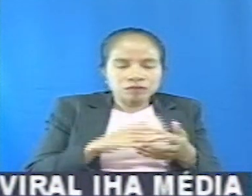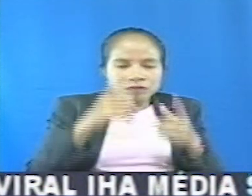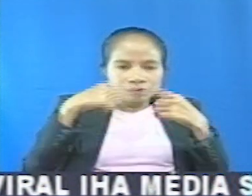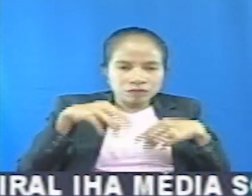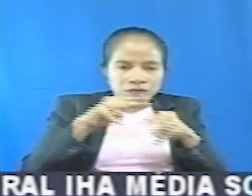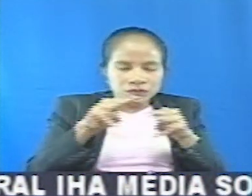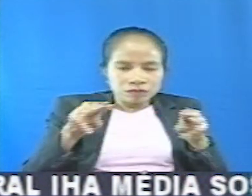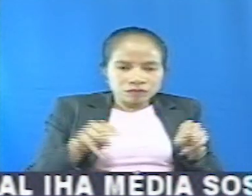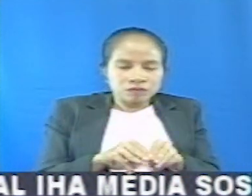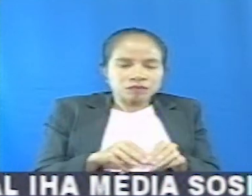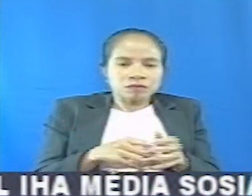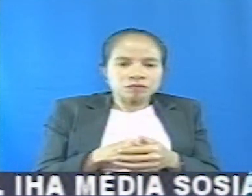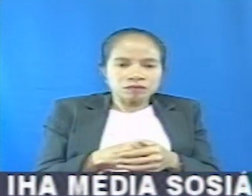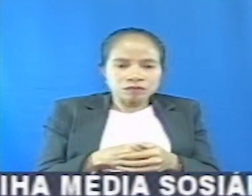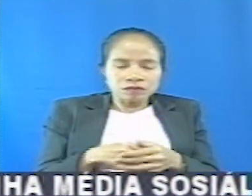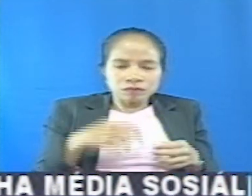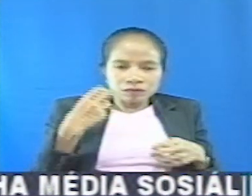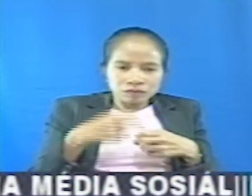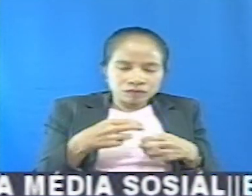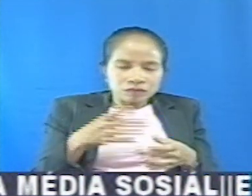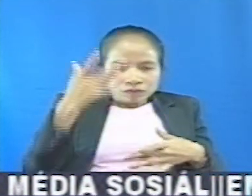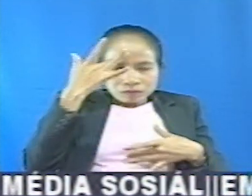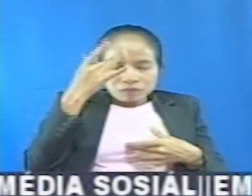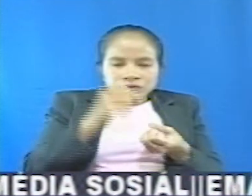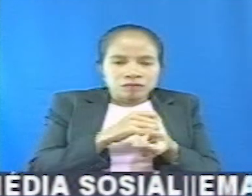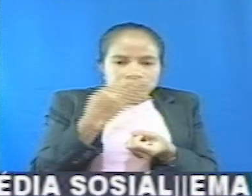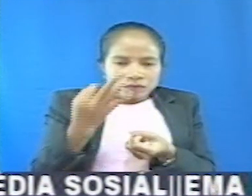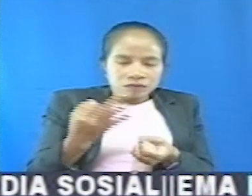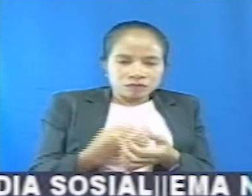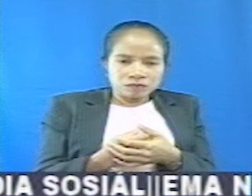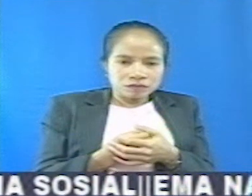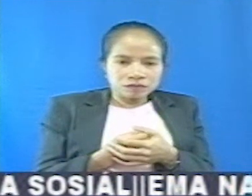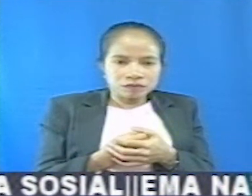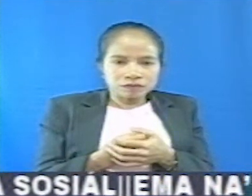nebe identificado risco ba pandemia ne.